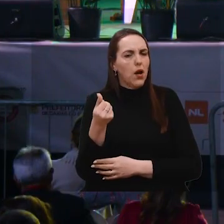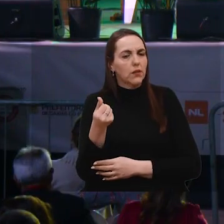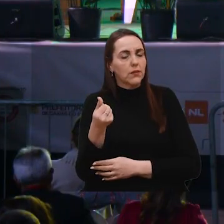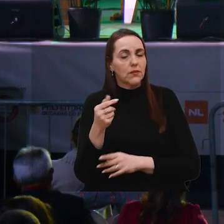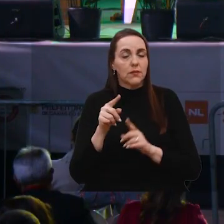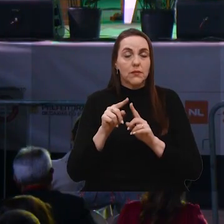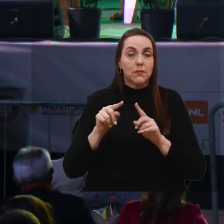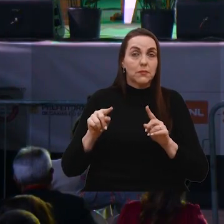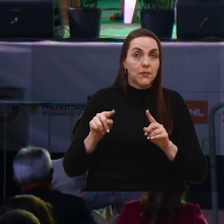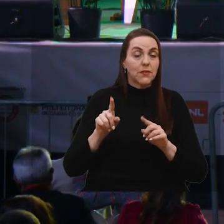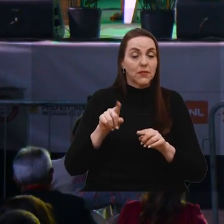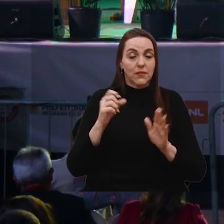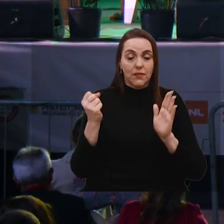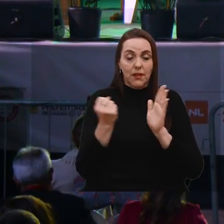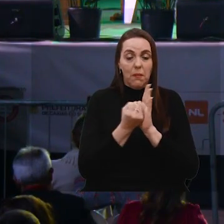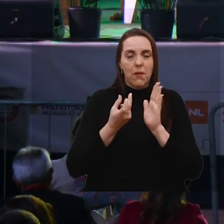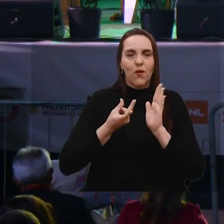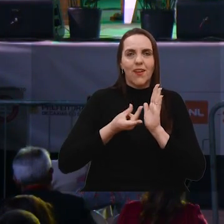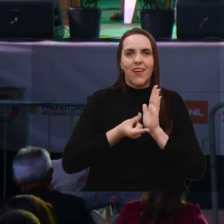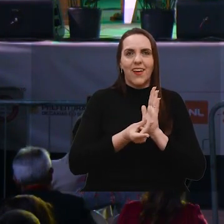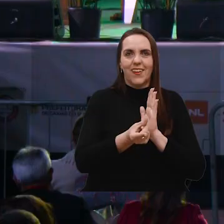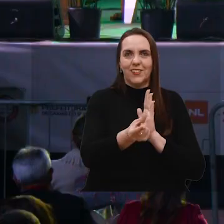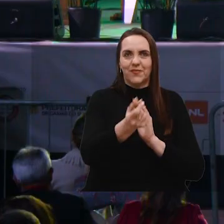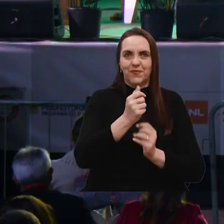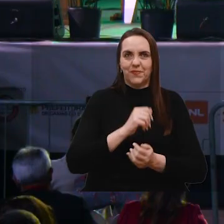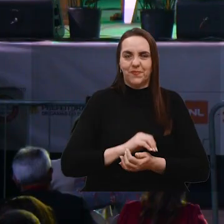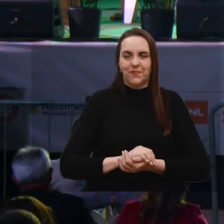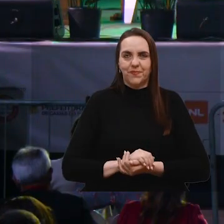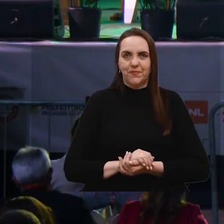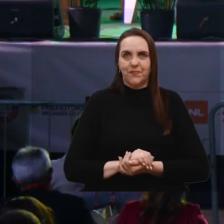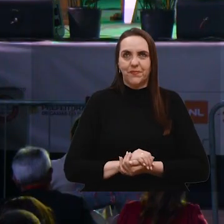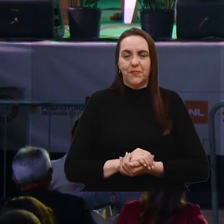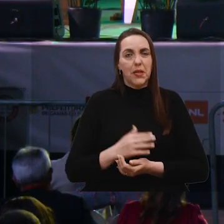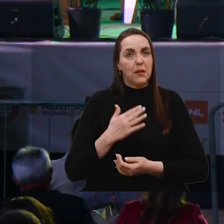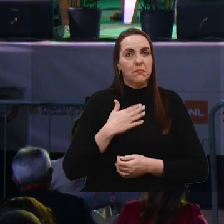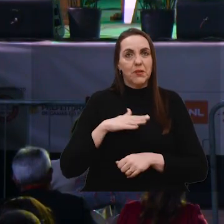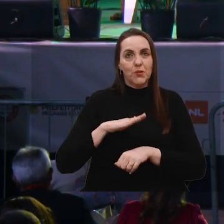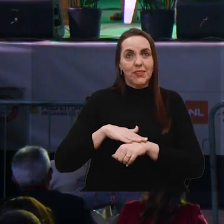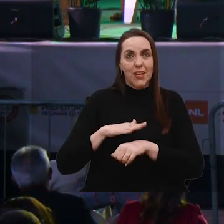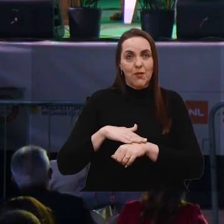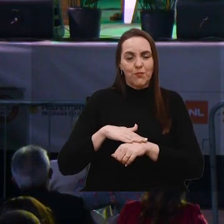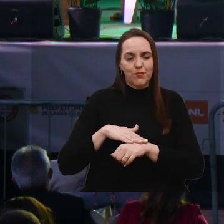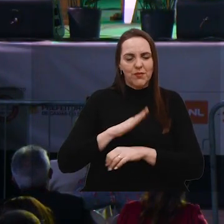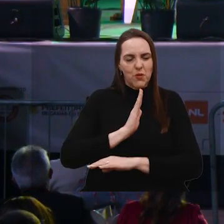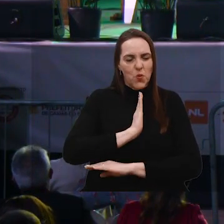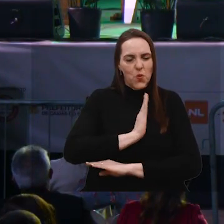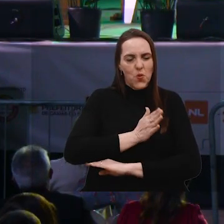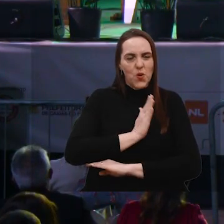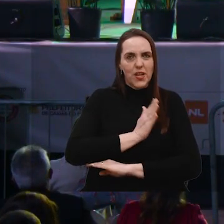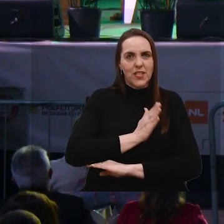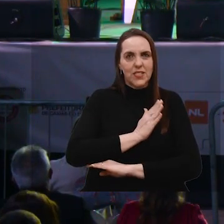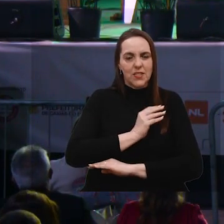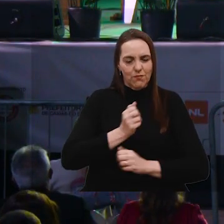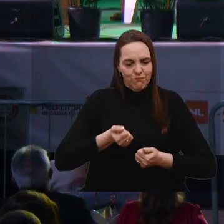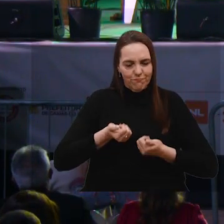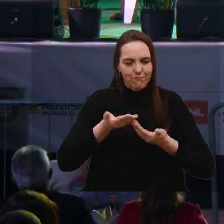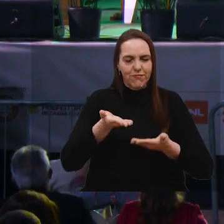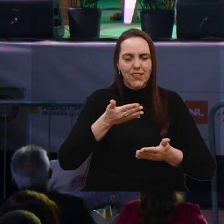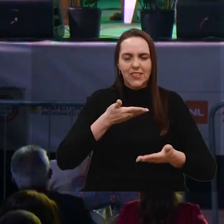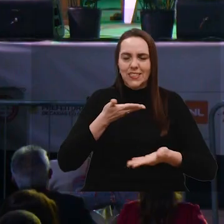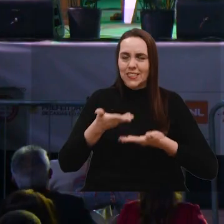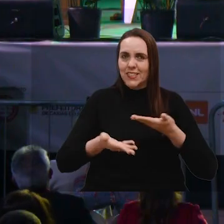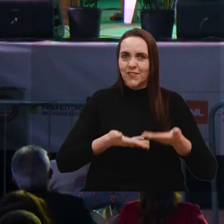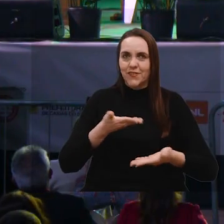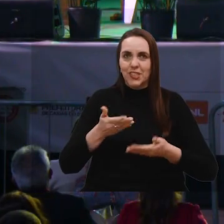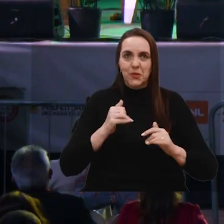Não me lembro de quantas, mas este é o meu legado. O meu tempo e meu